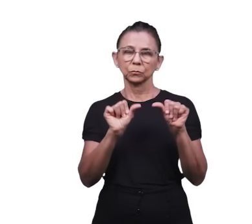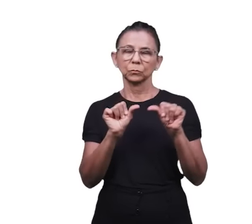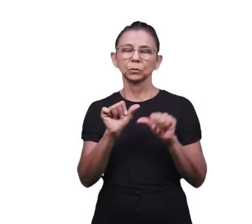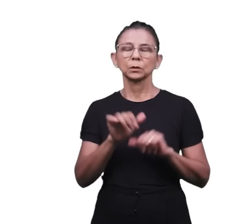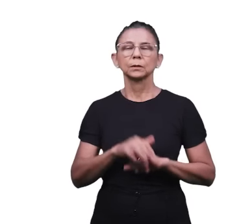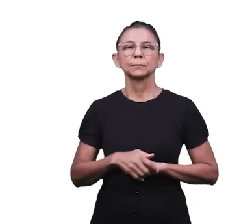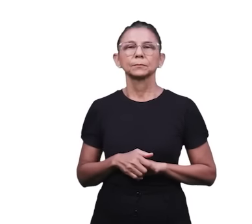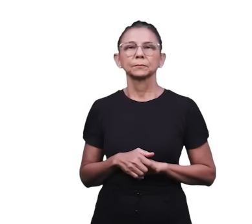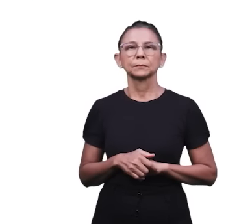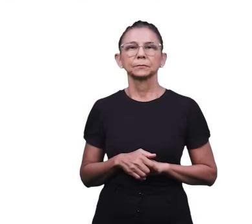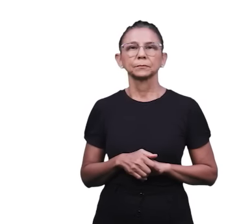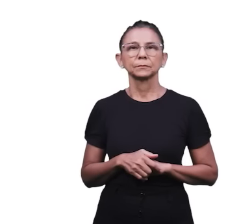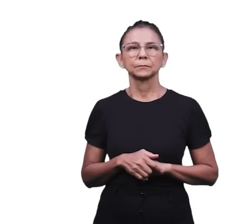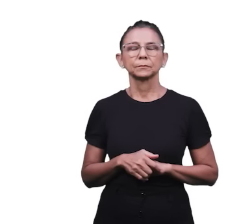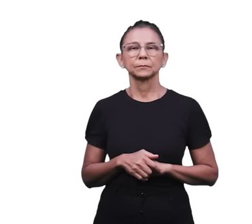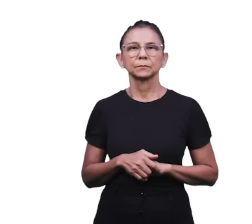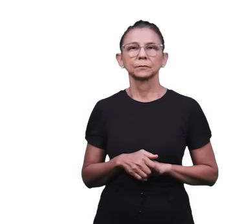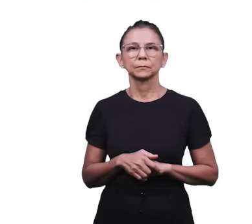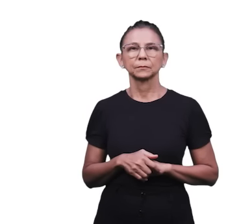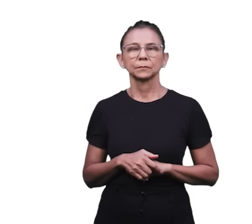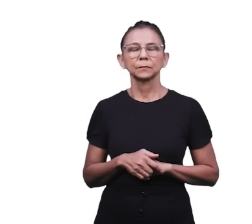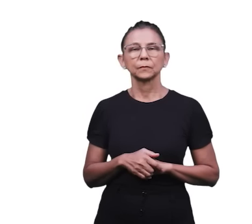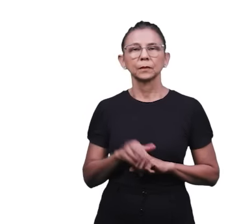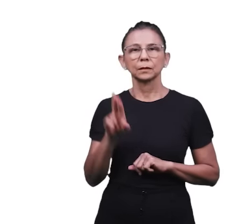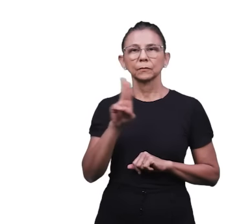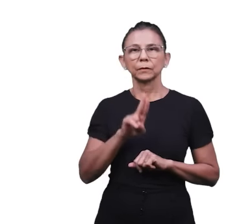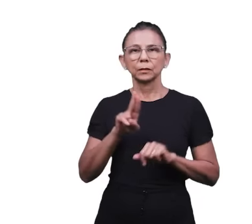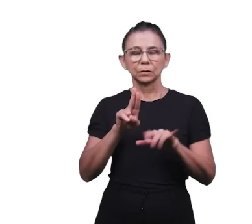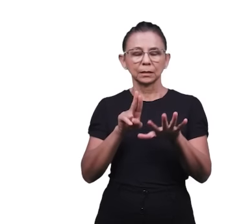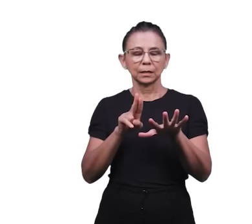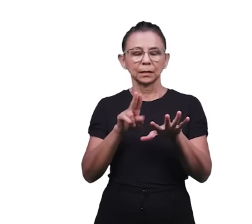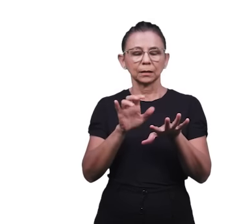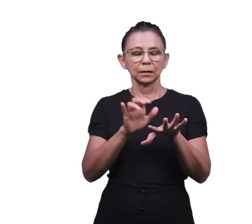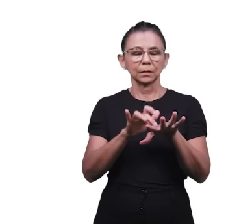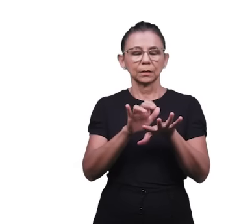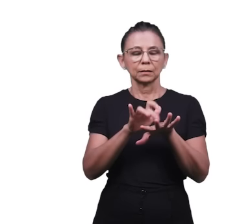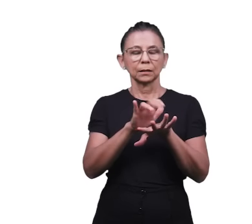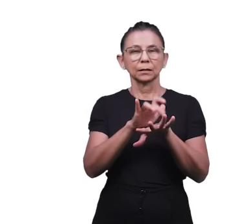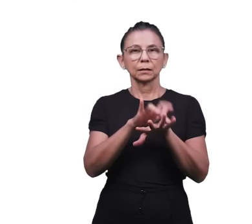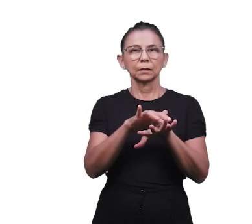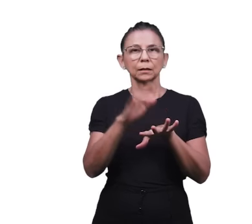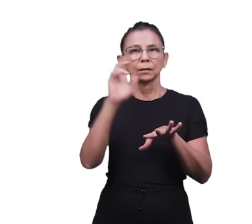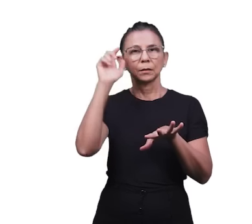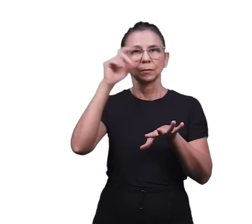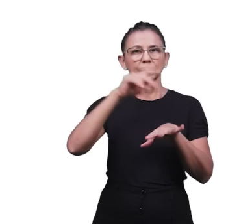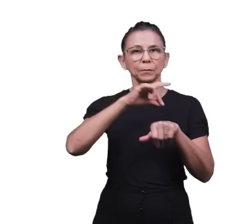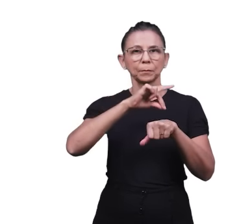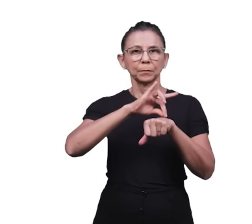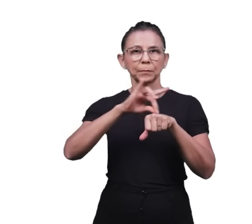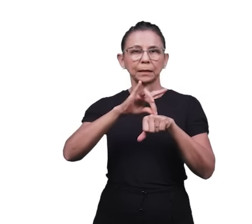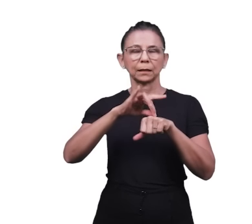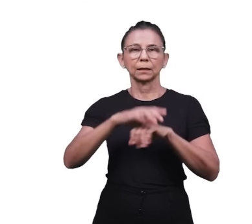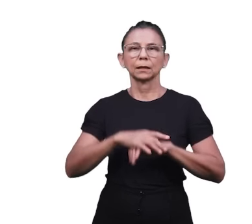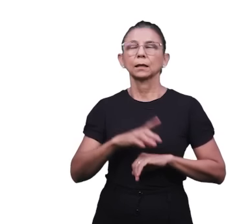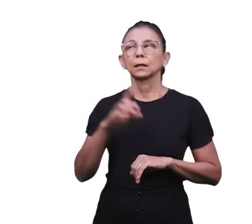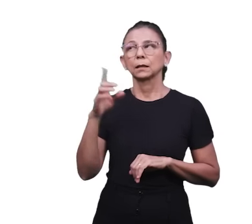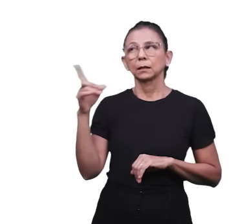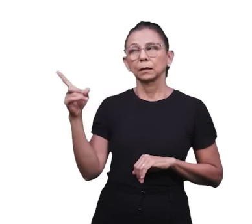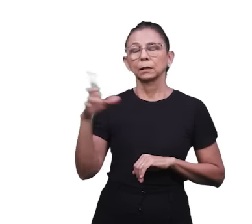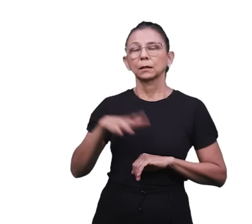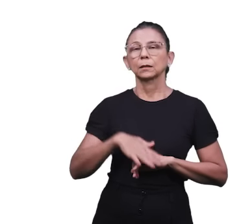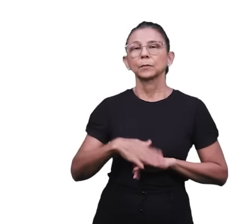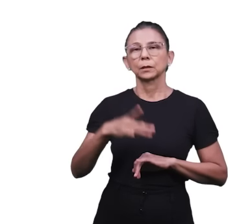que vão ser tocadas na teclinha preta e no final aqui também nós temos a pausa de